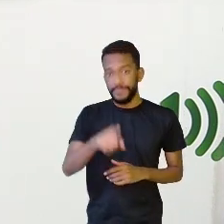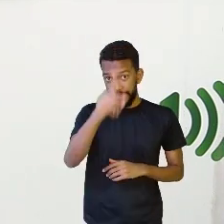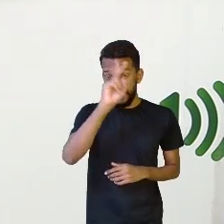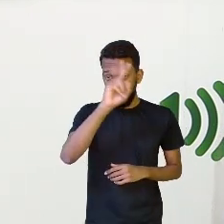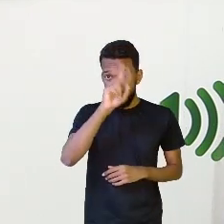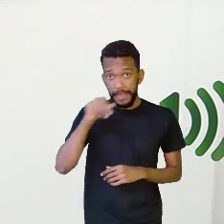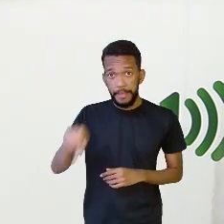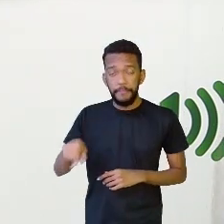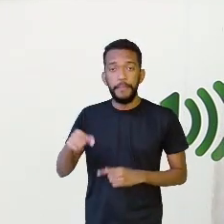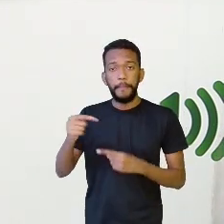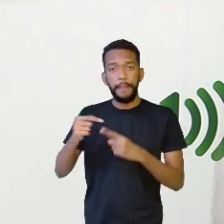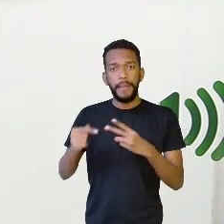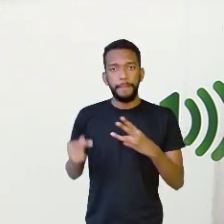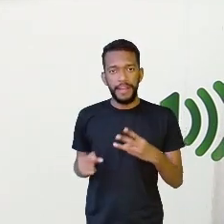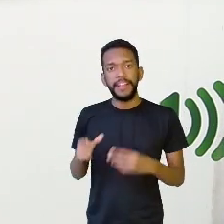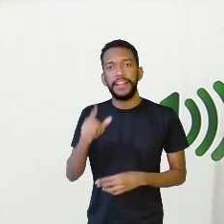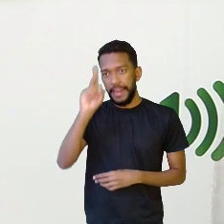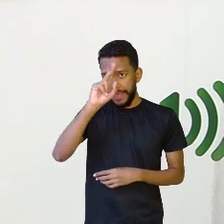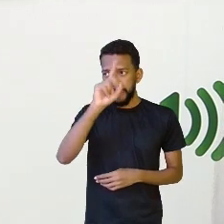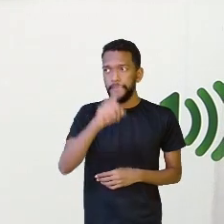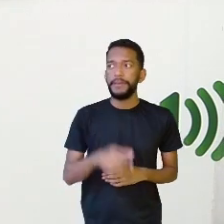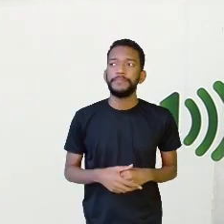aí dos 3 elementos.